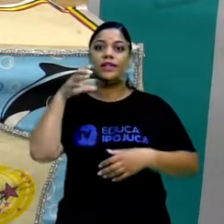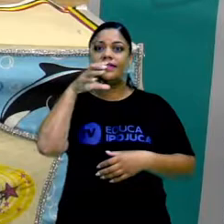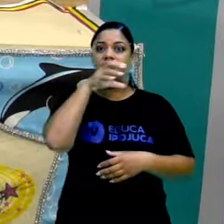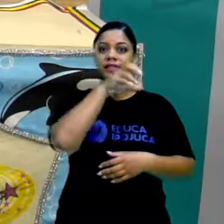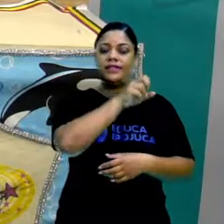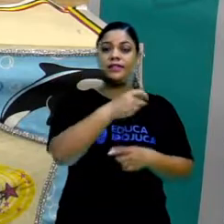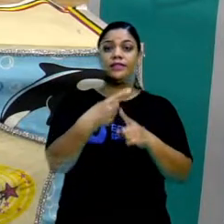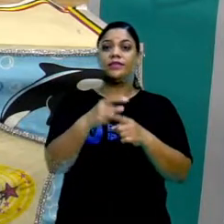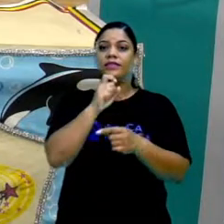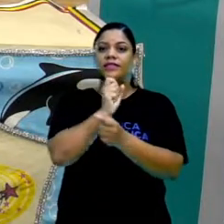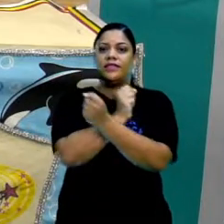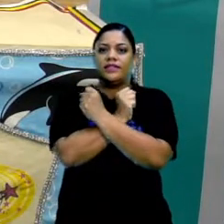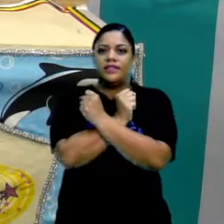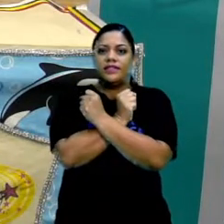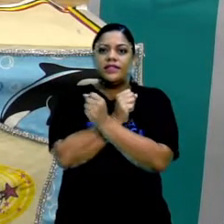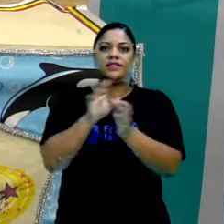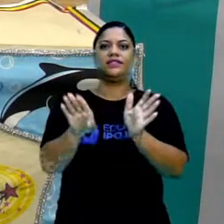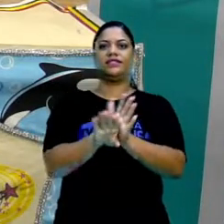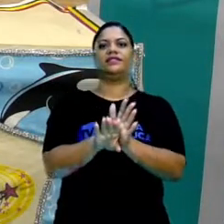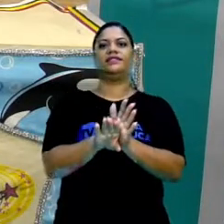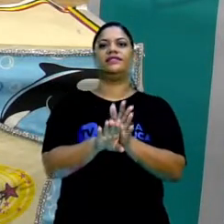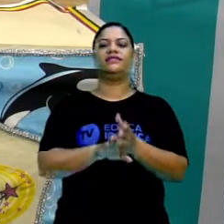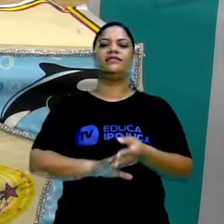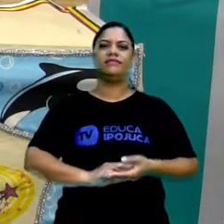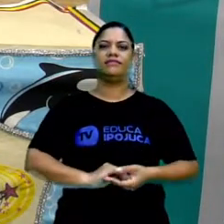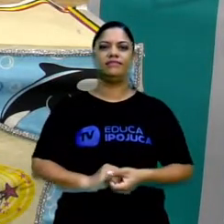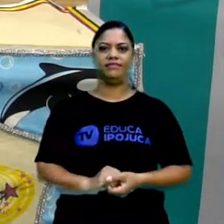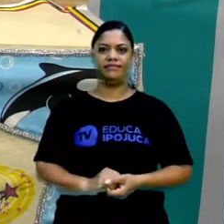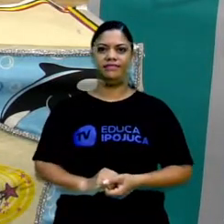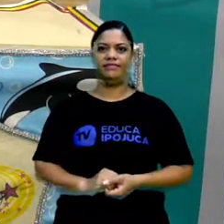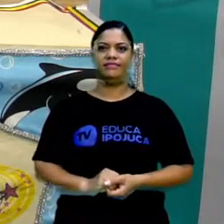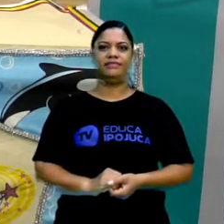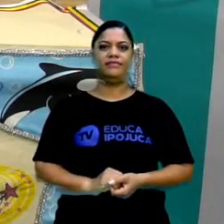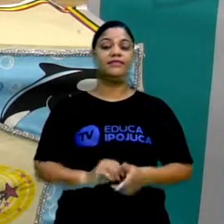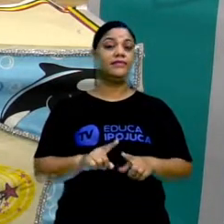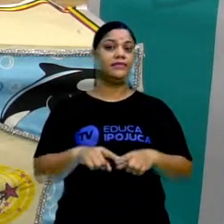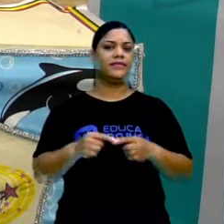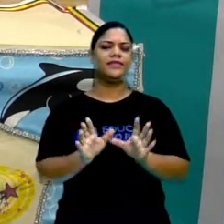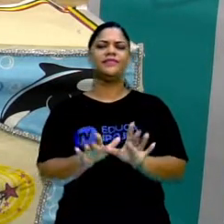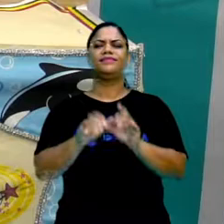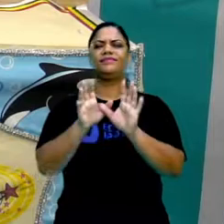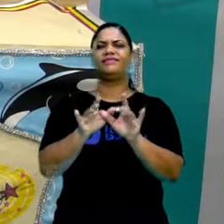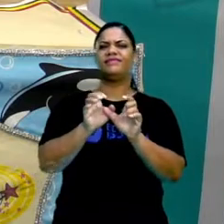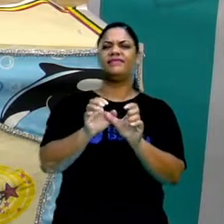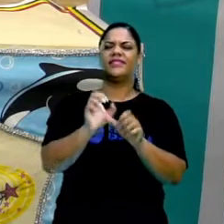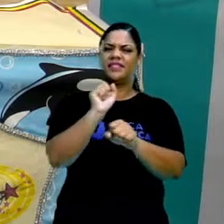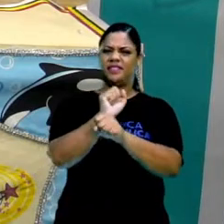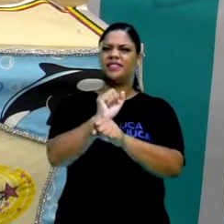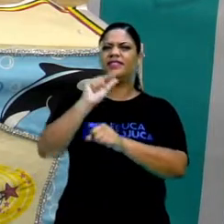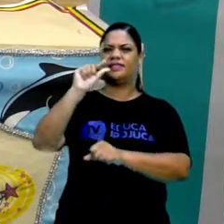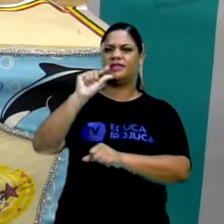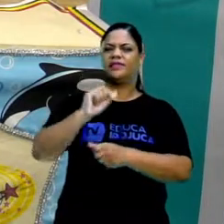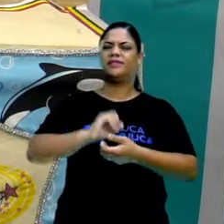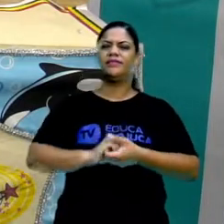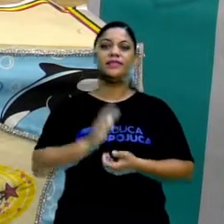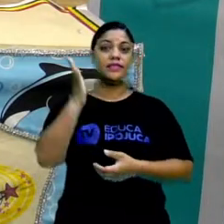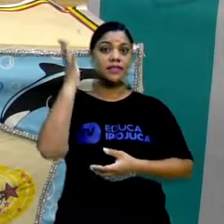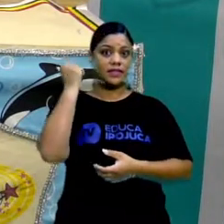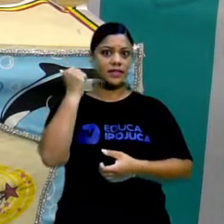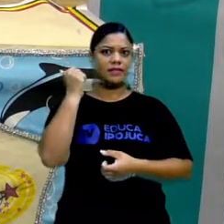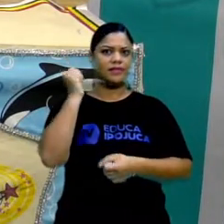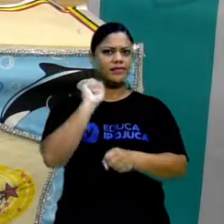quentes por causa do frio. Isso. Mas aí ela quis descansar. E sabe onde ela foi